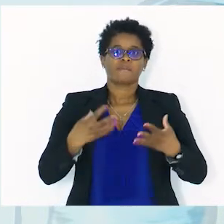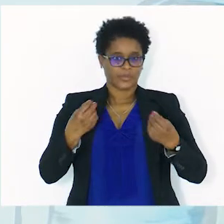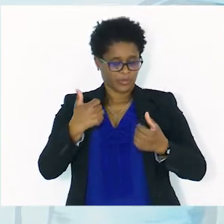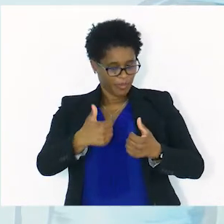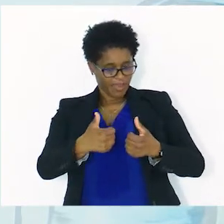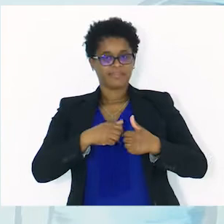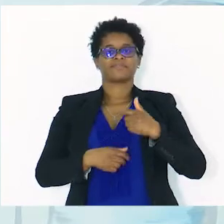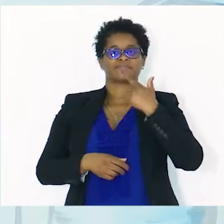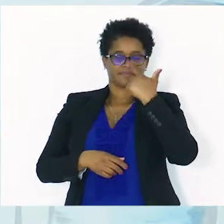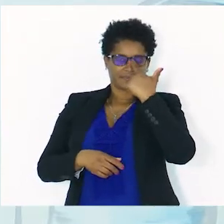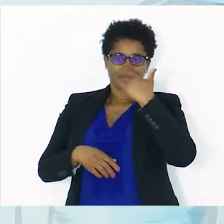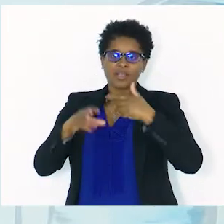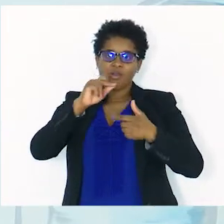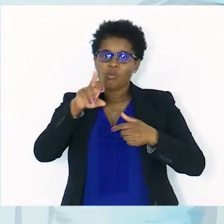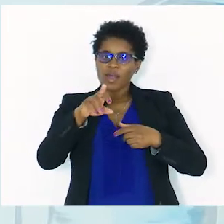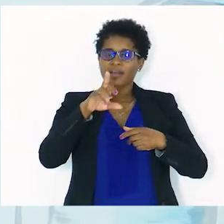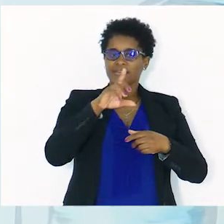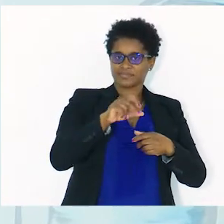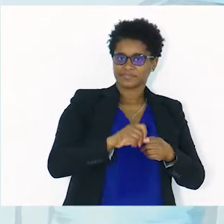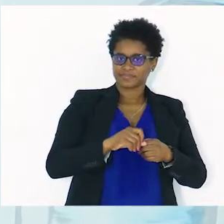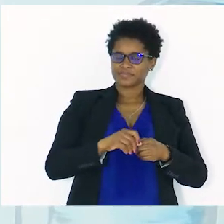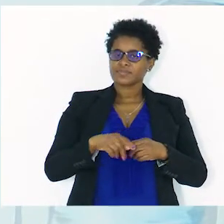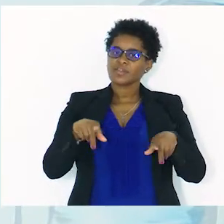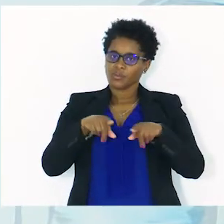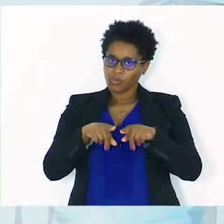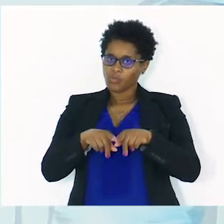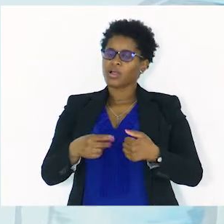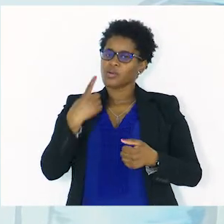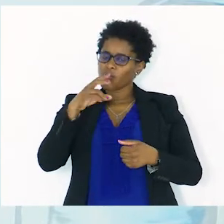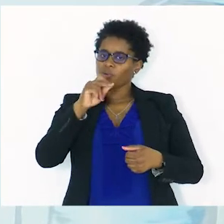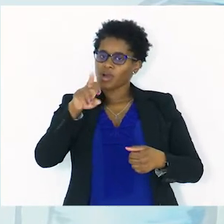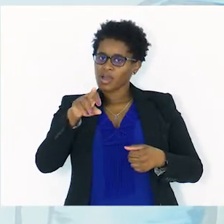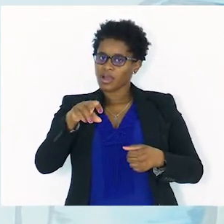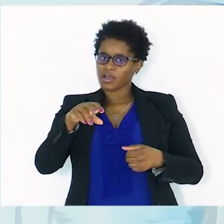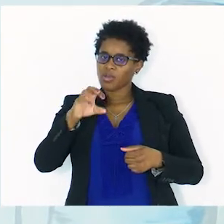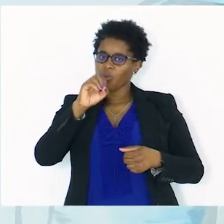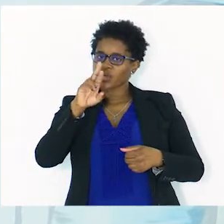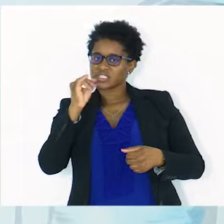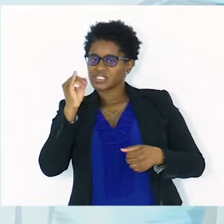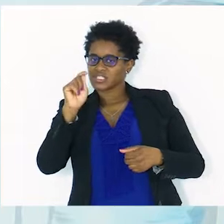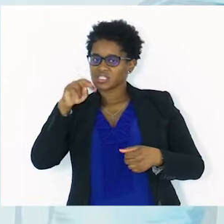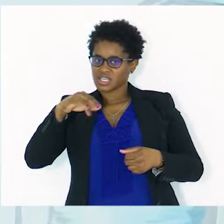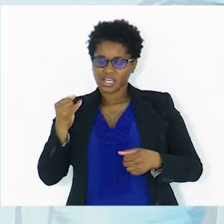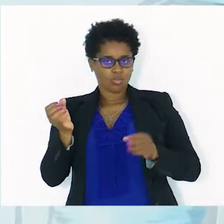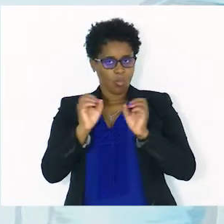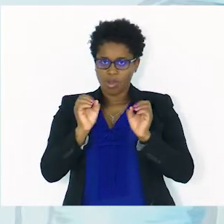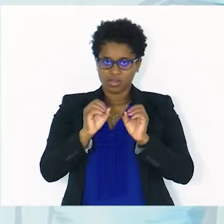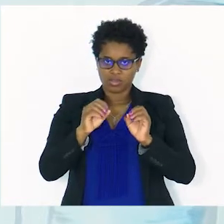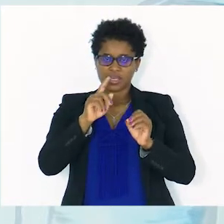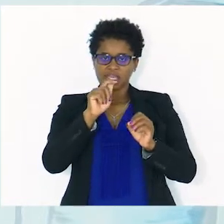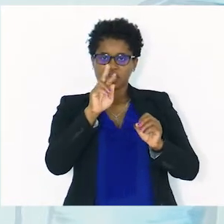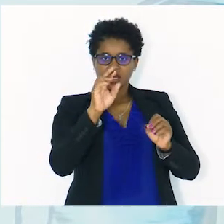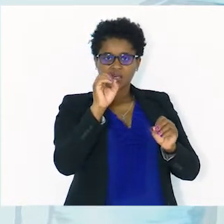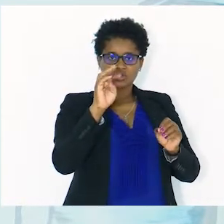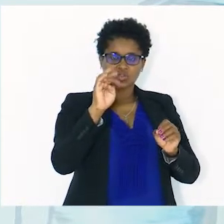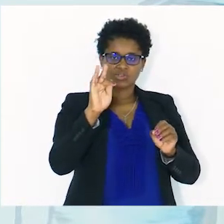Muito bem. O ar rarefeito significa um ar sem oxigênio. Então, na exosfera não há